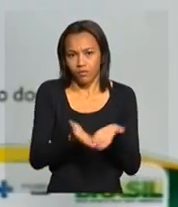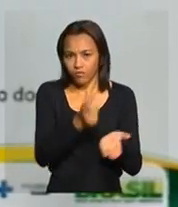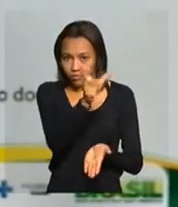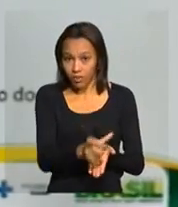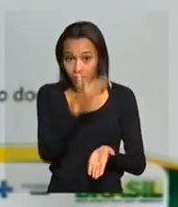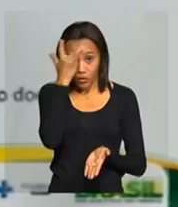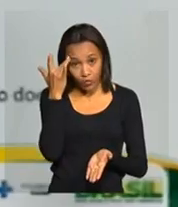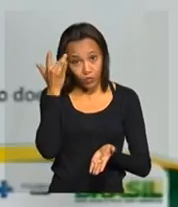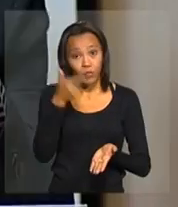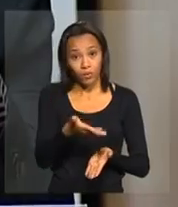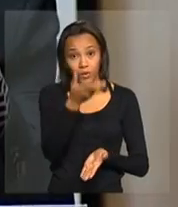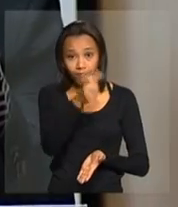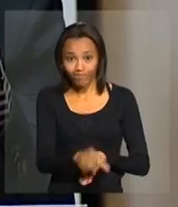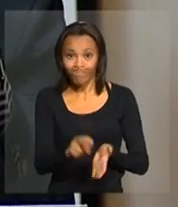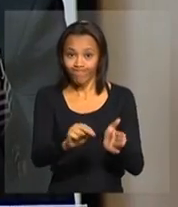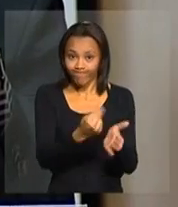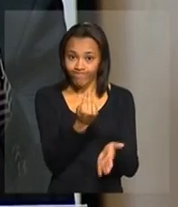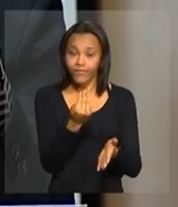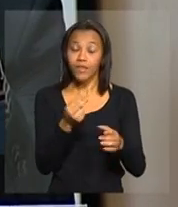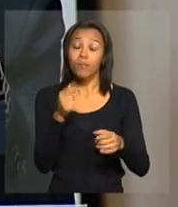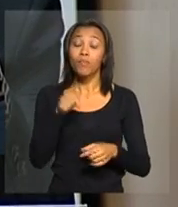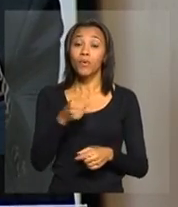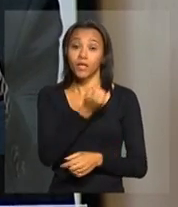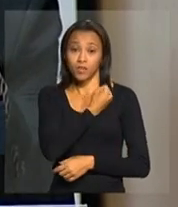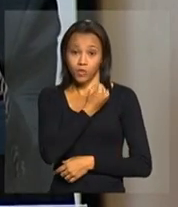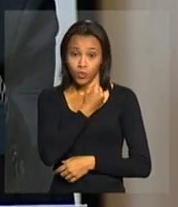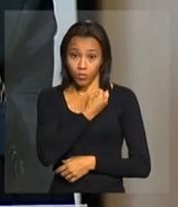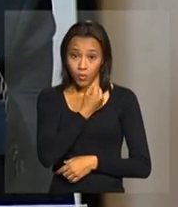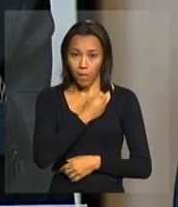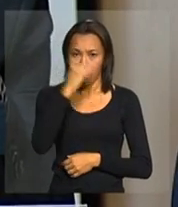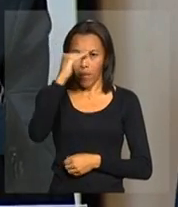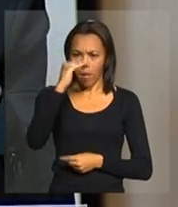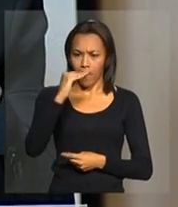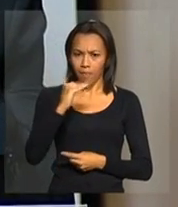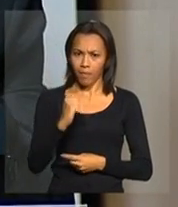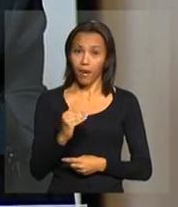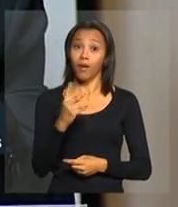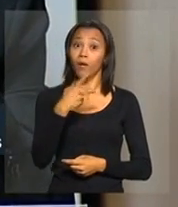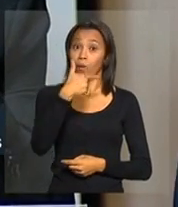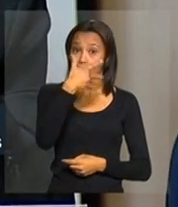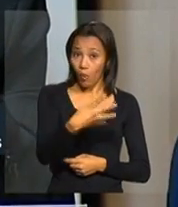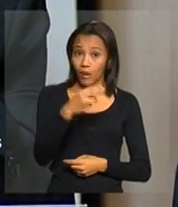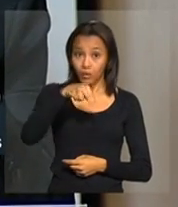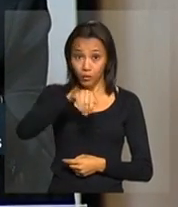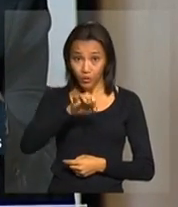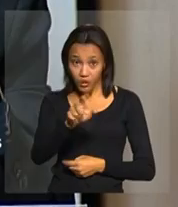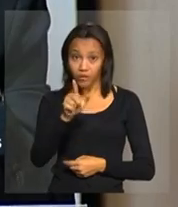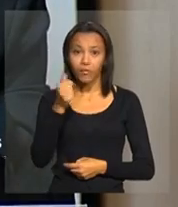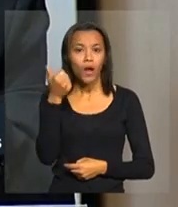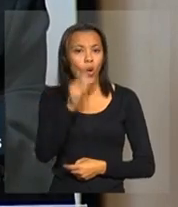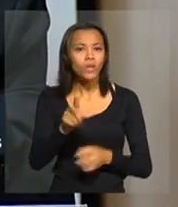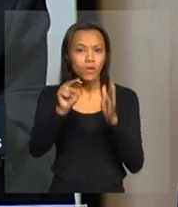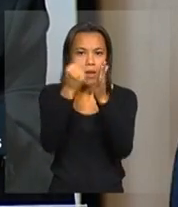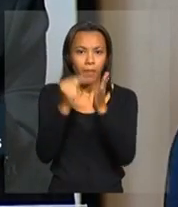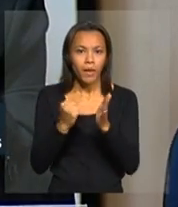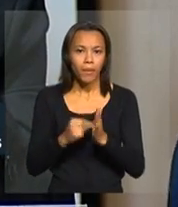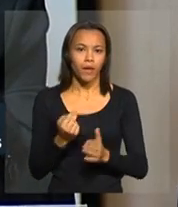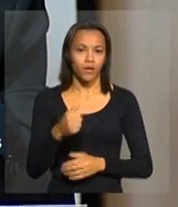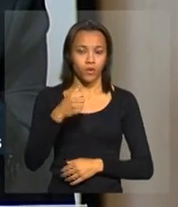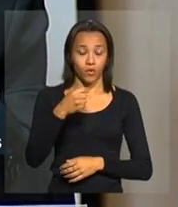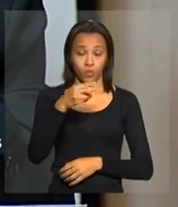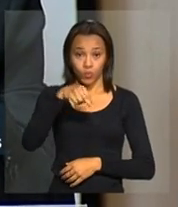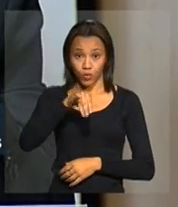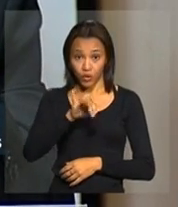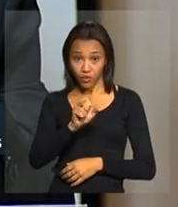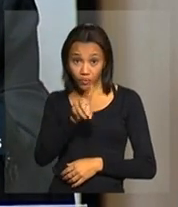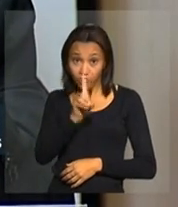o acesso. Por quê? Essa portaria estabelece 4 níveis de complexidade para a realização de transplantes. O nível D